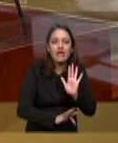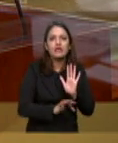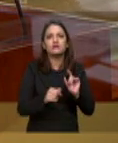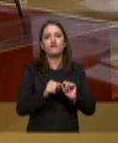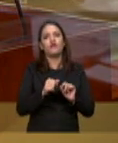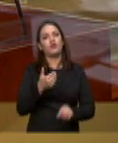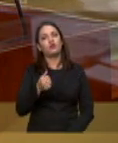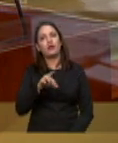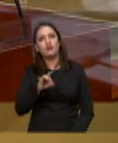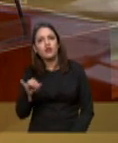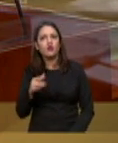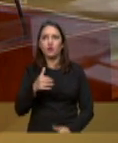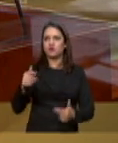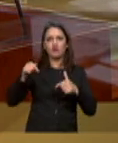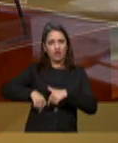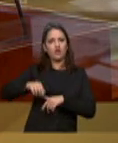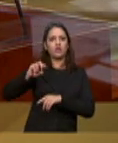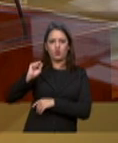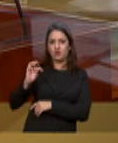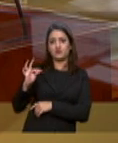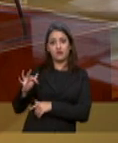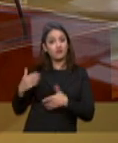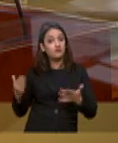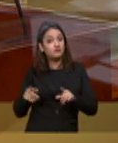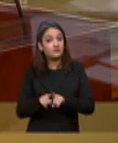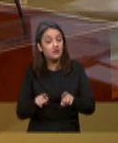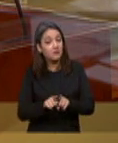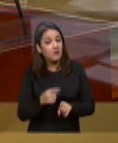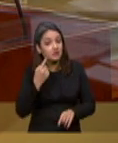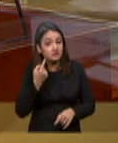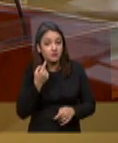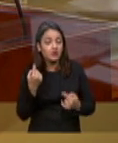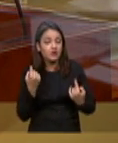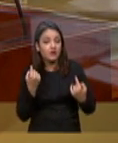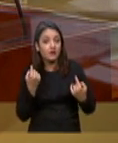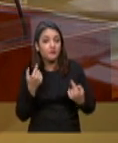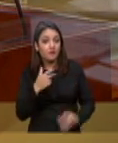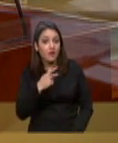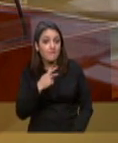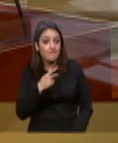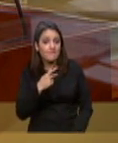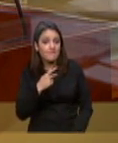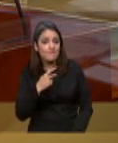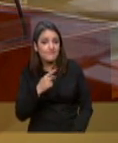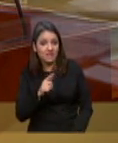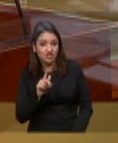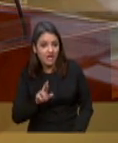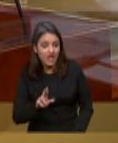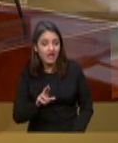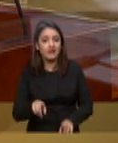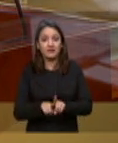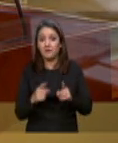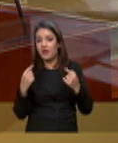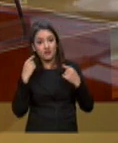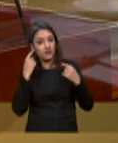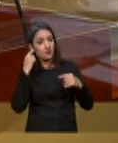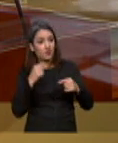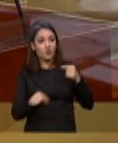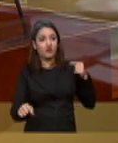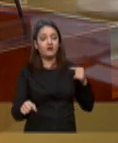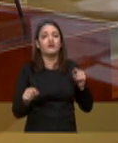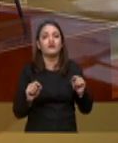Corte. Além disso, fica claro aqui a discordância da ilustre Procuradoria-Geral da República em